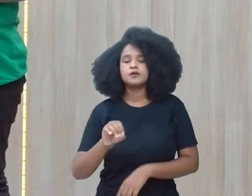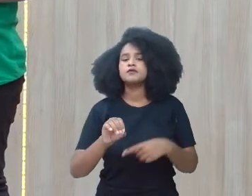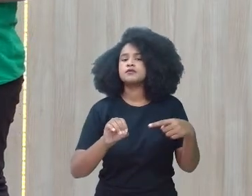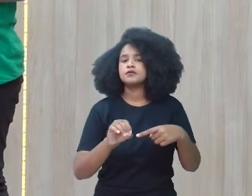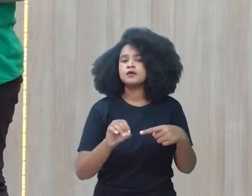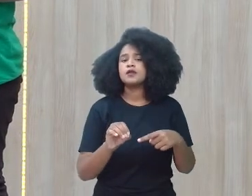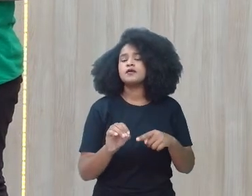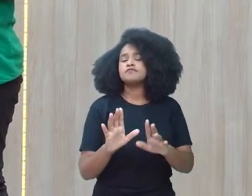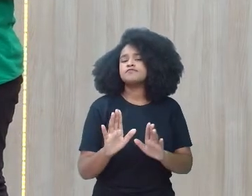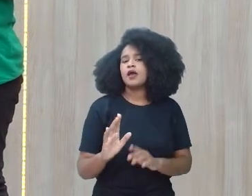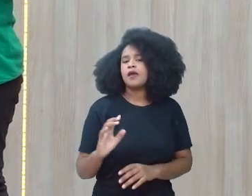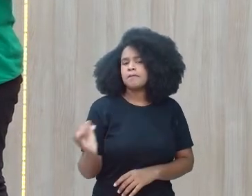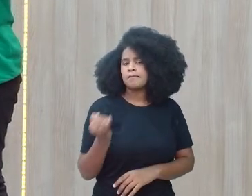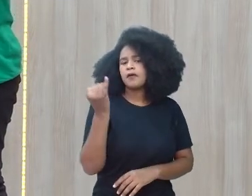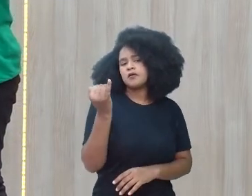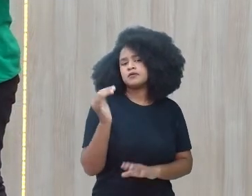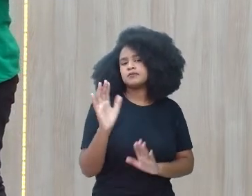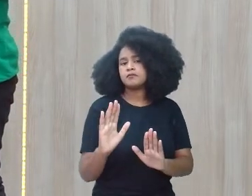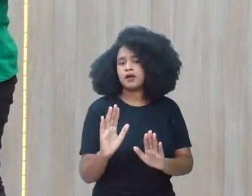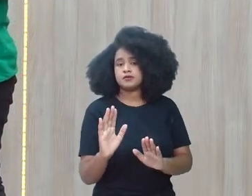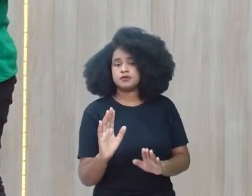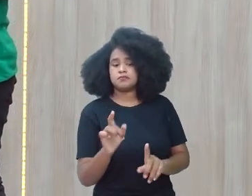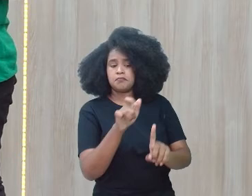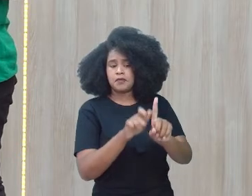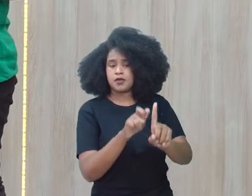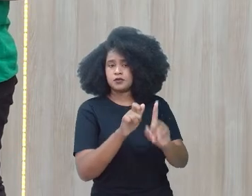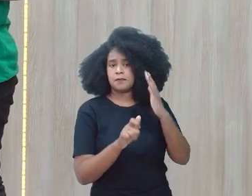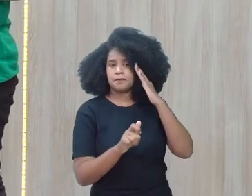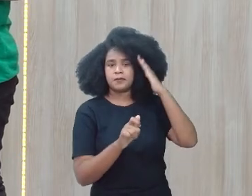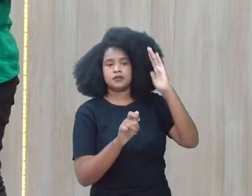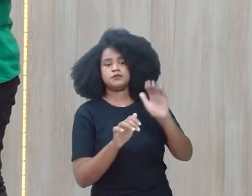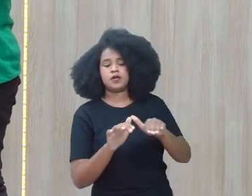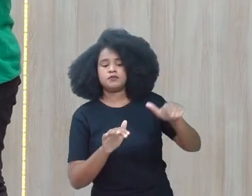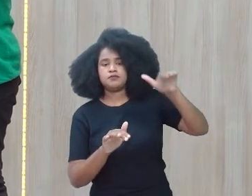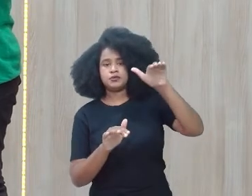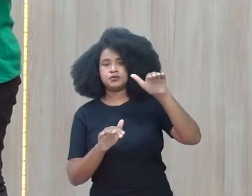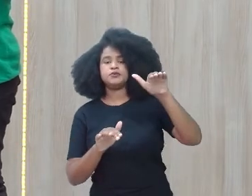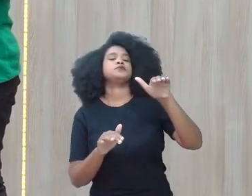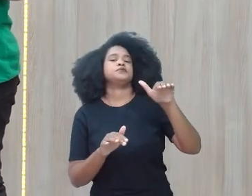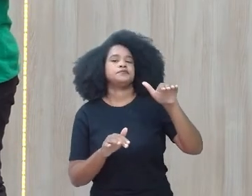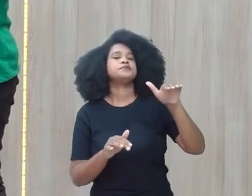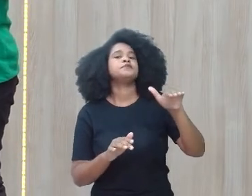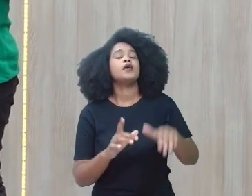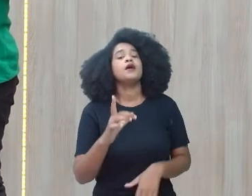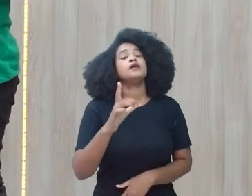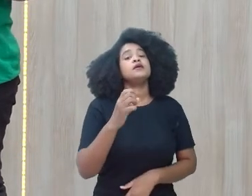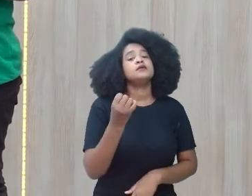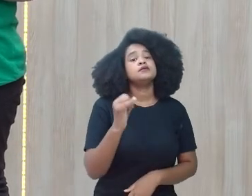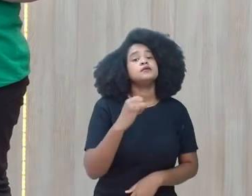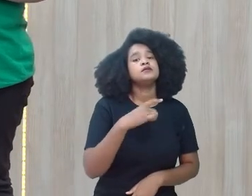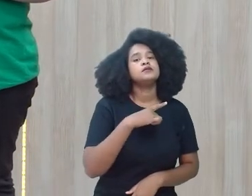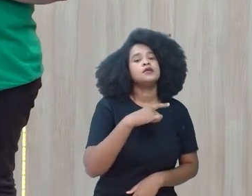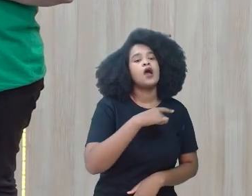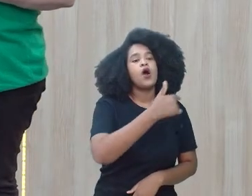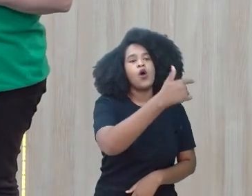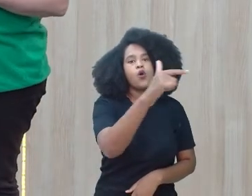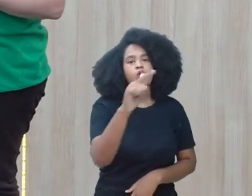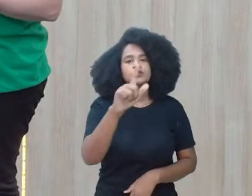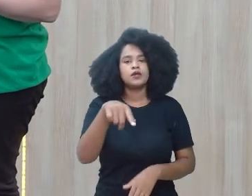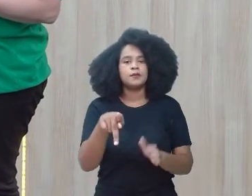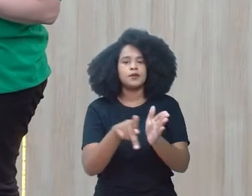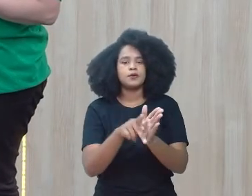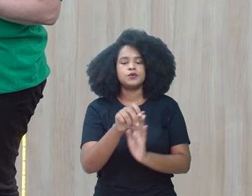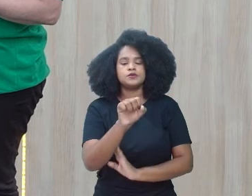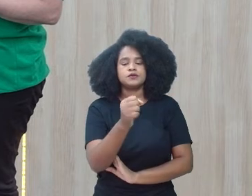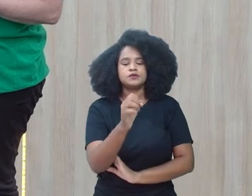hiena e do leão, nós não tínhamos outros personagens que, se tivesse, seriam esses